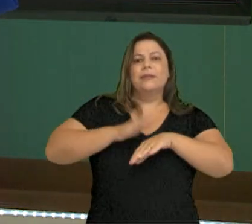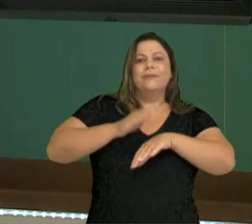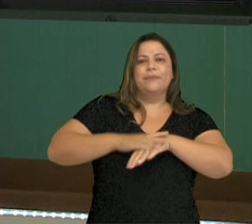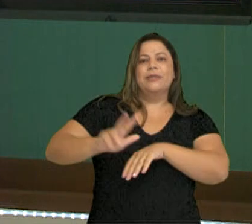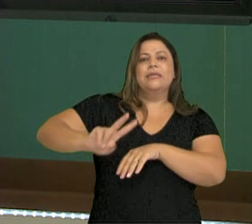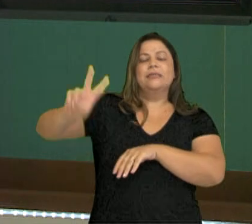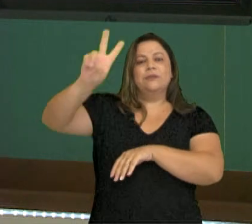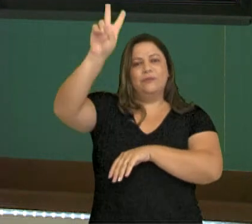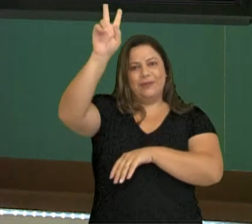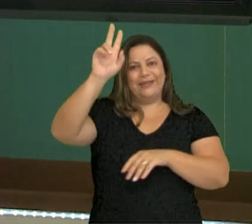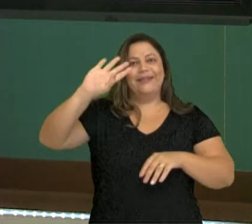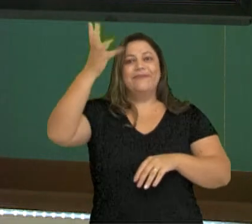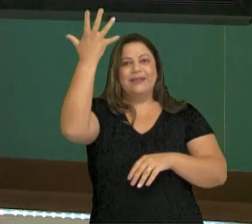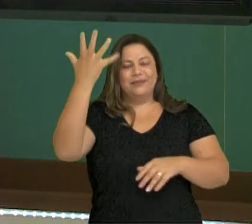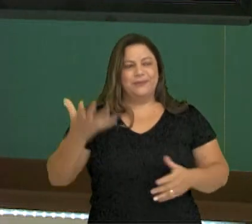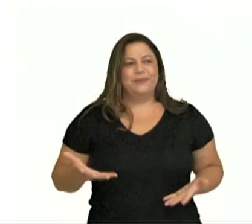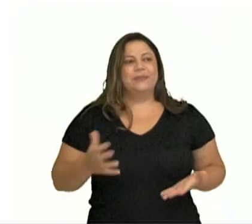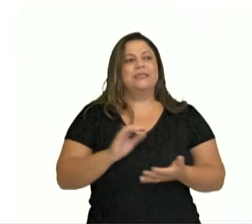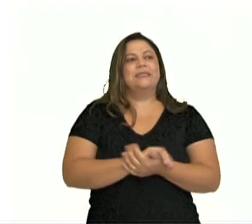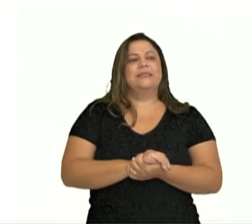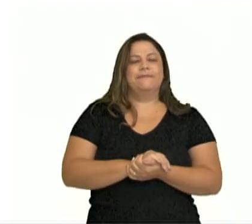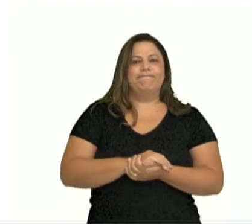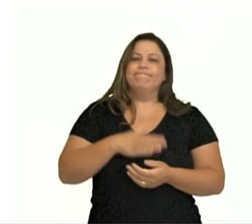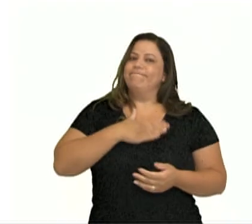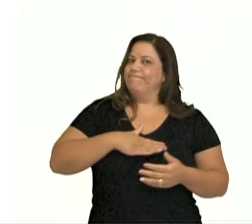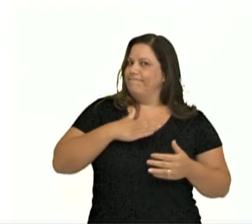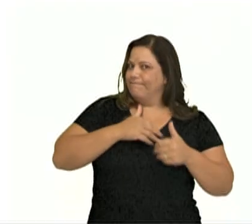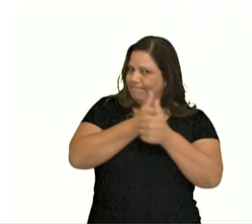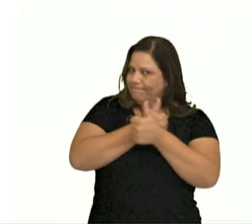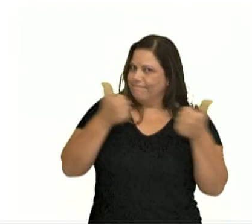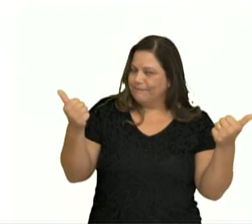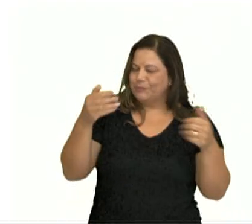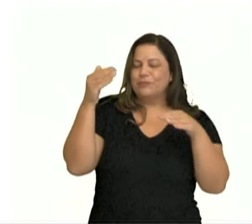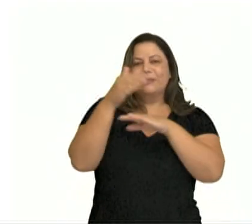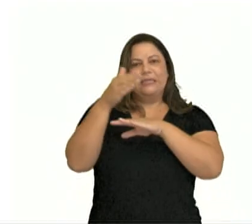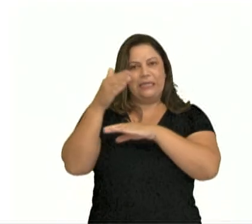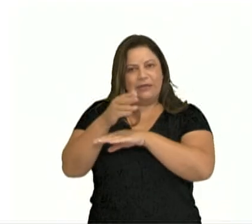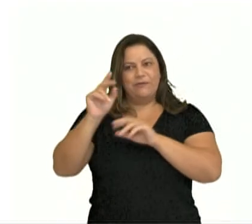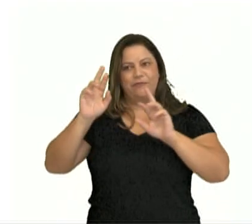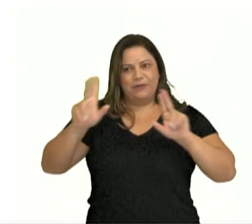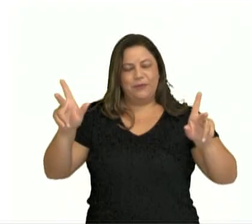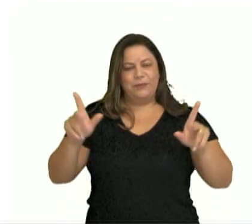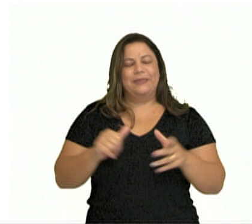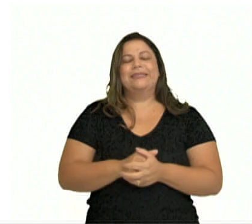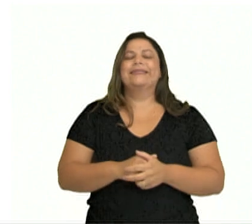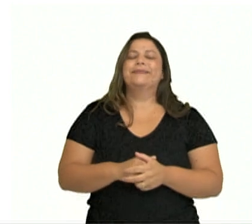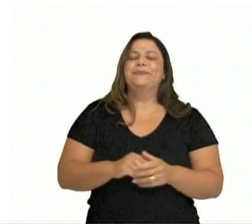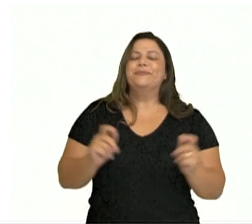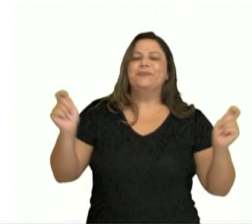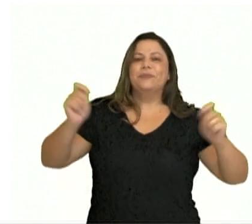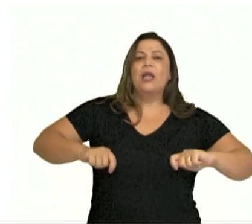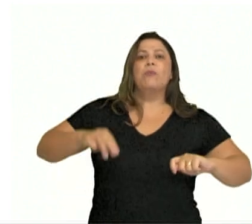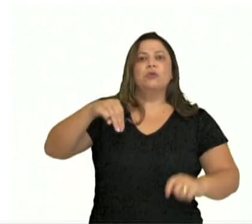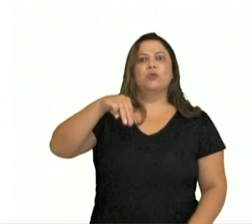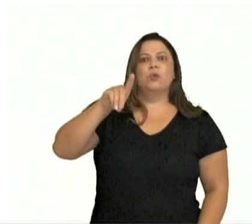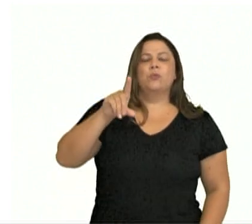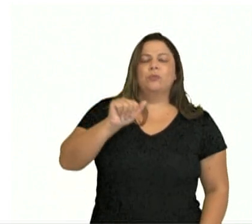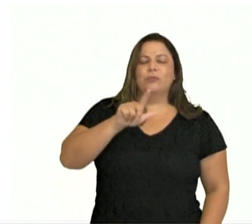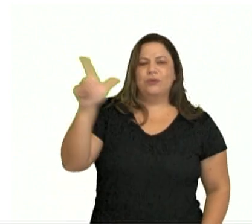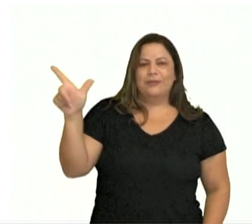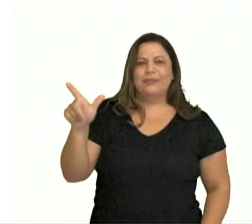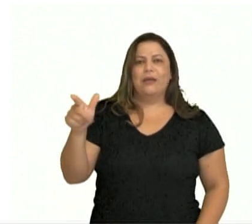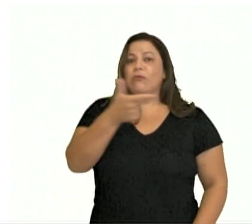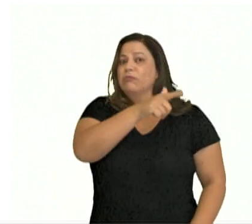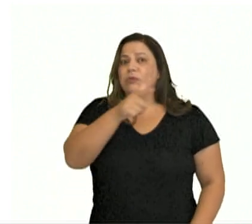vai acontecer, tranquilo? Dentro de uma frequência. A moda ela pode ser amodal, quando não tem uma